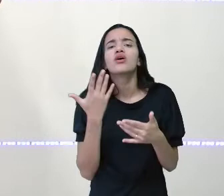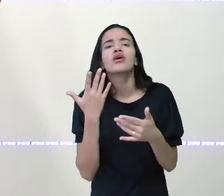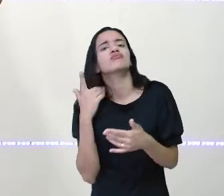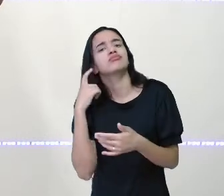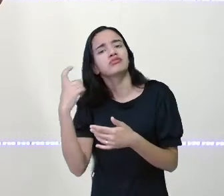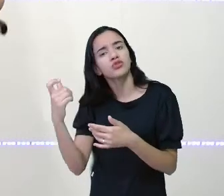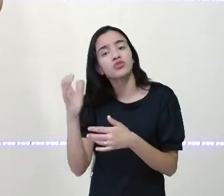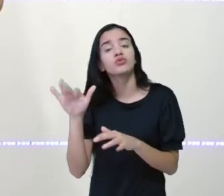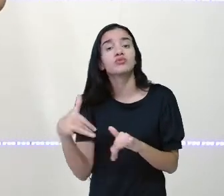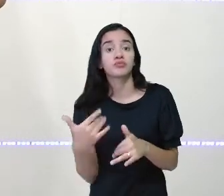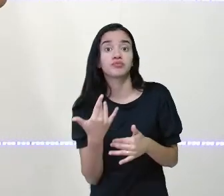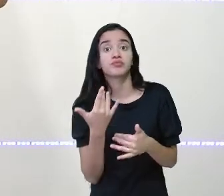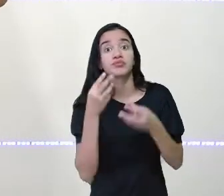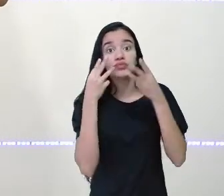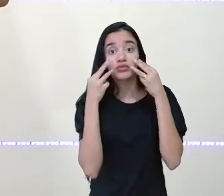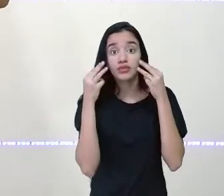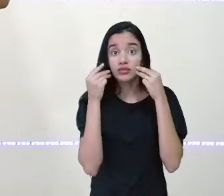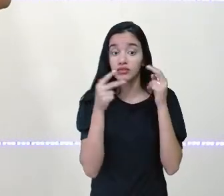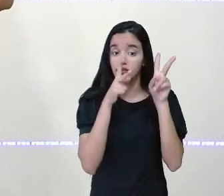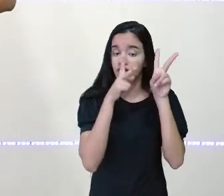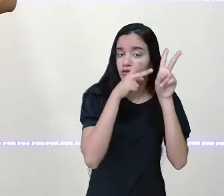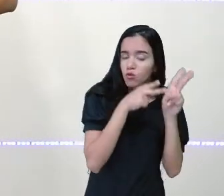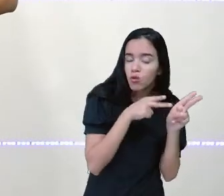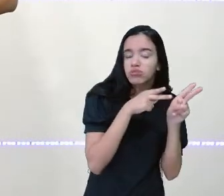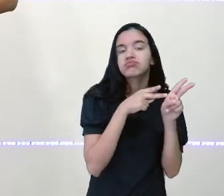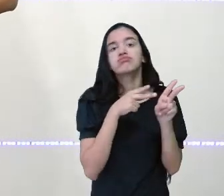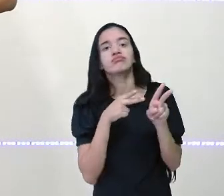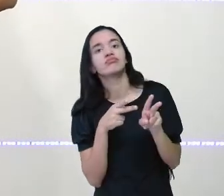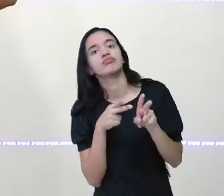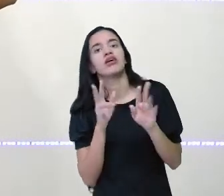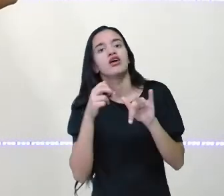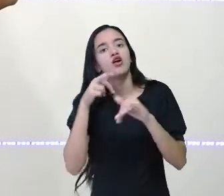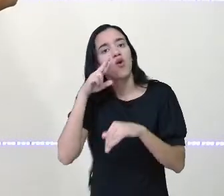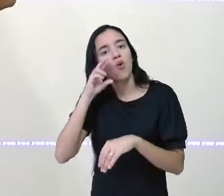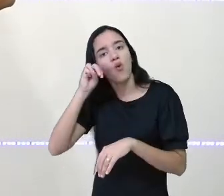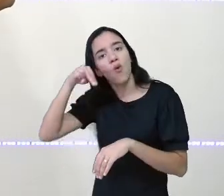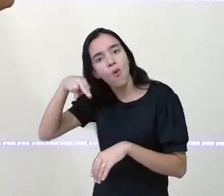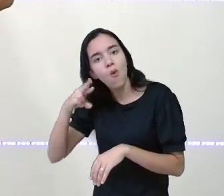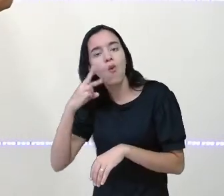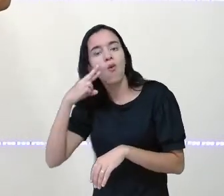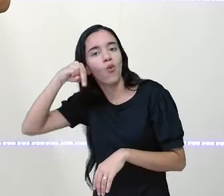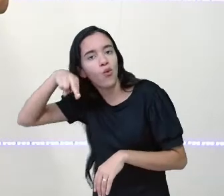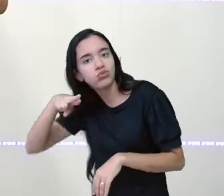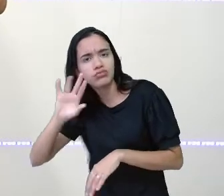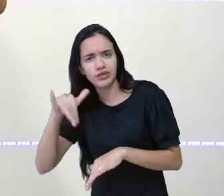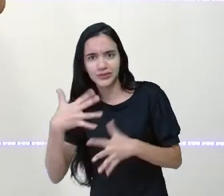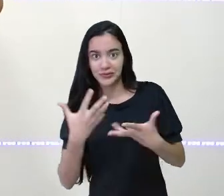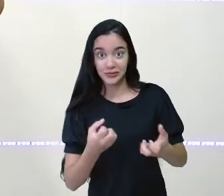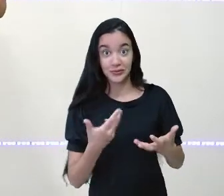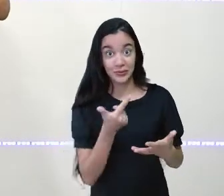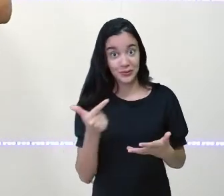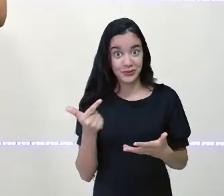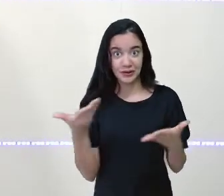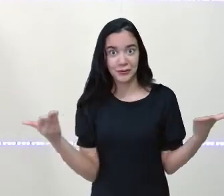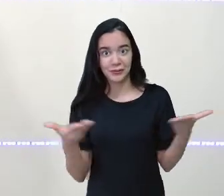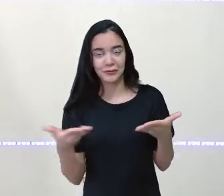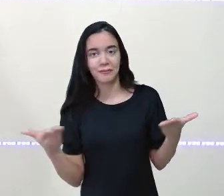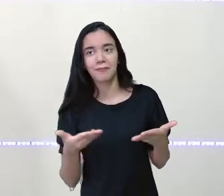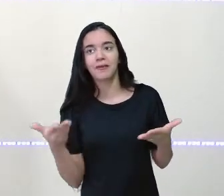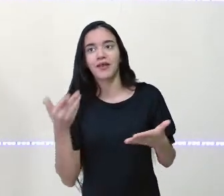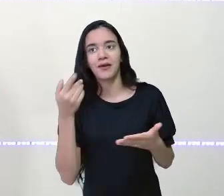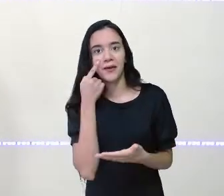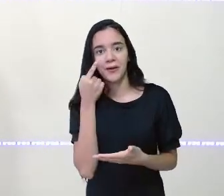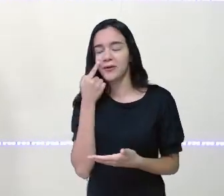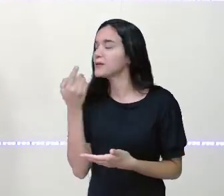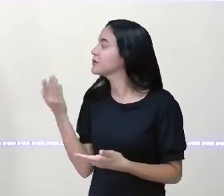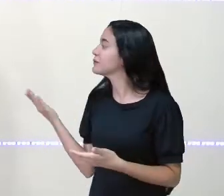sons que o gato faz quando está dormindo. O ronronar do gato. Vamos conhecer um outro? Esse